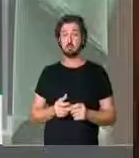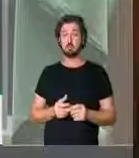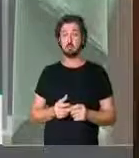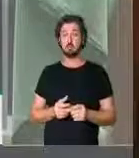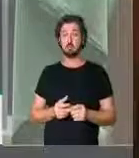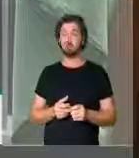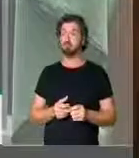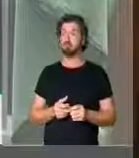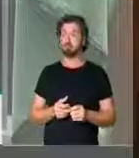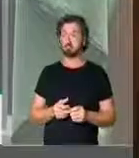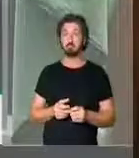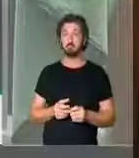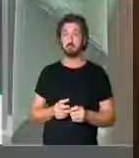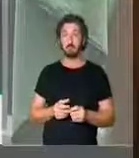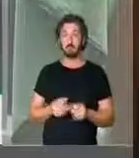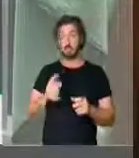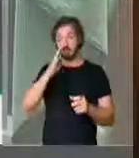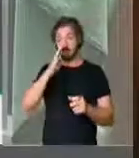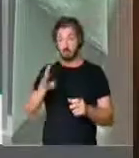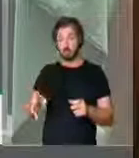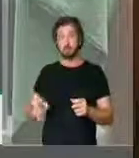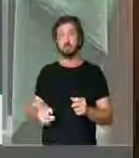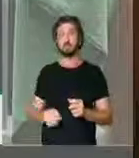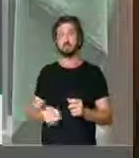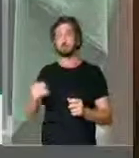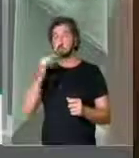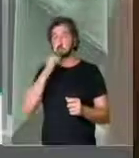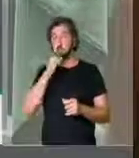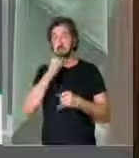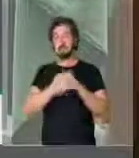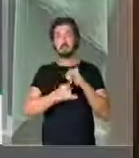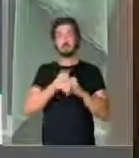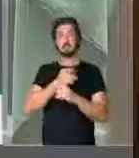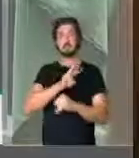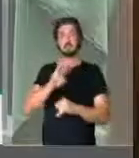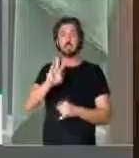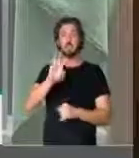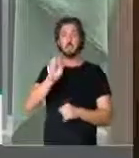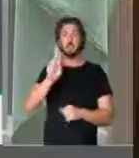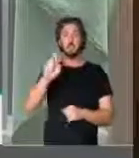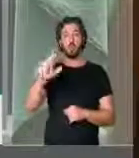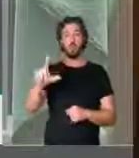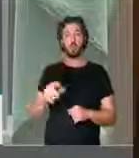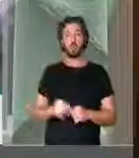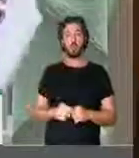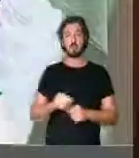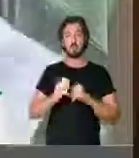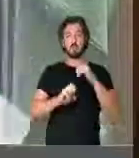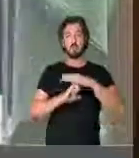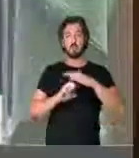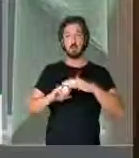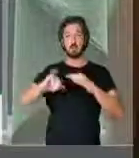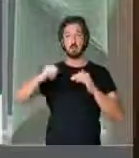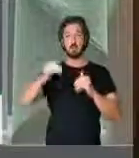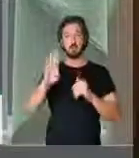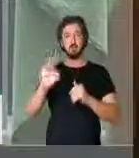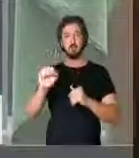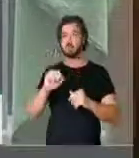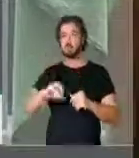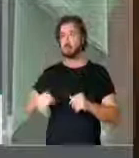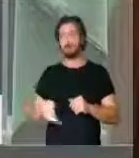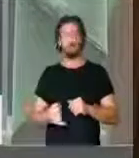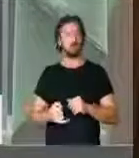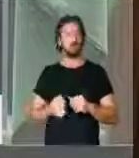denúncias, por exemplo, que saiu no site da UOL, que a empresa JBS aproveitou o momento também para